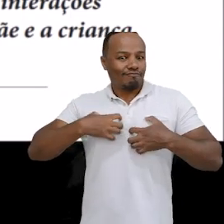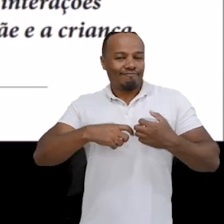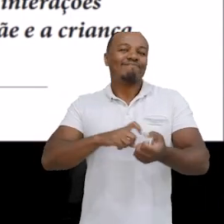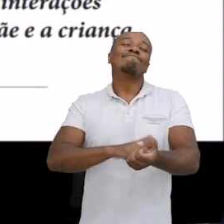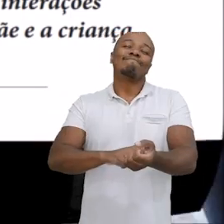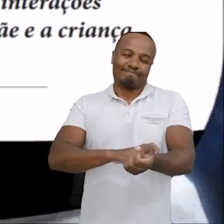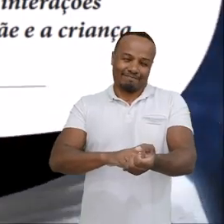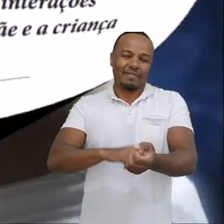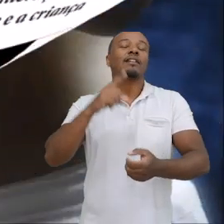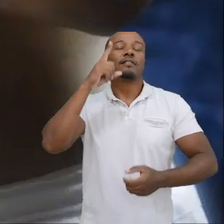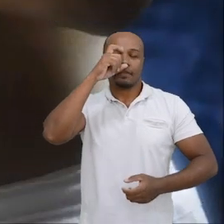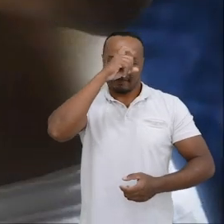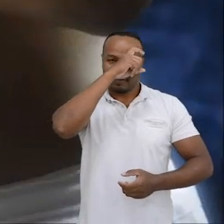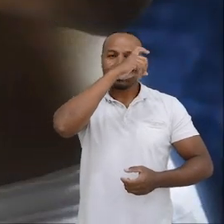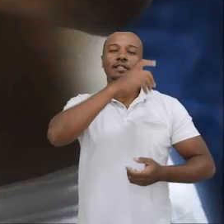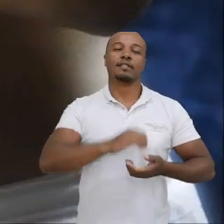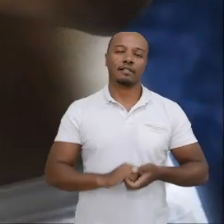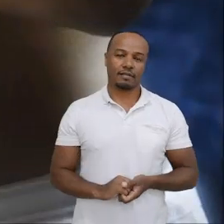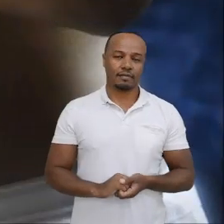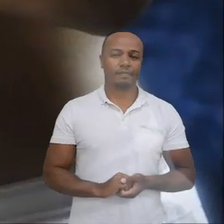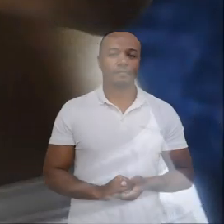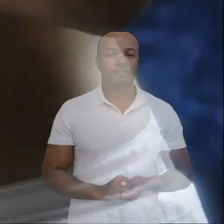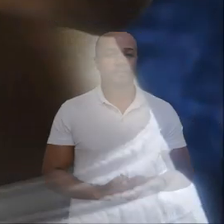temperamento mais difícil.